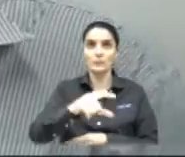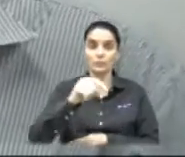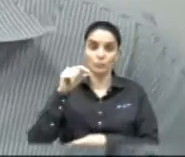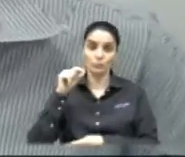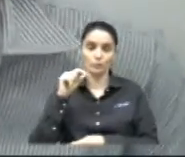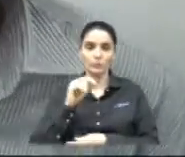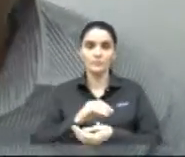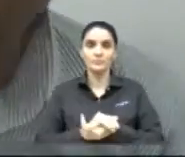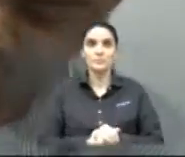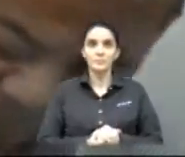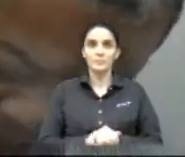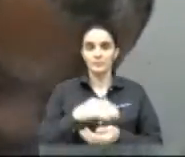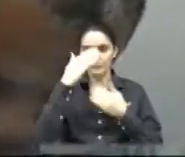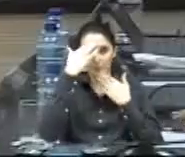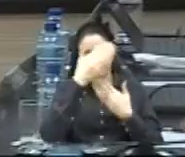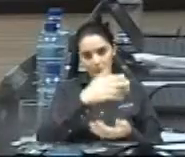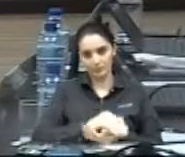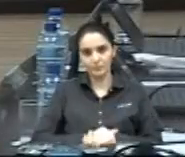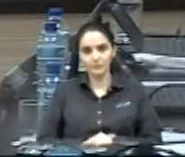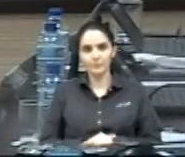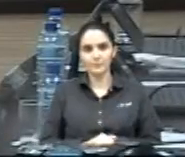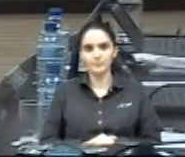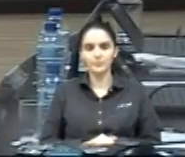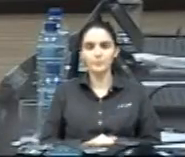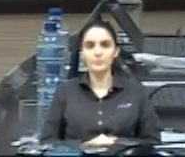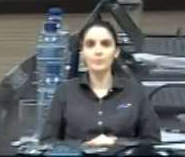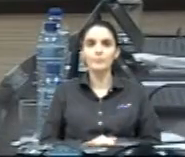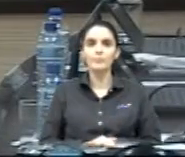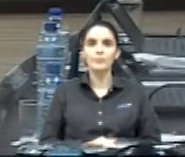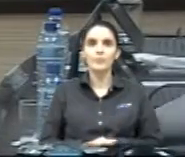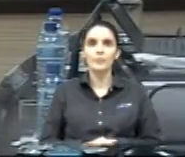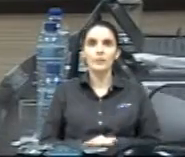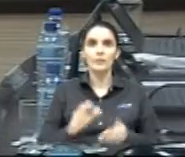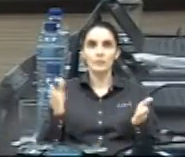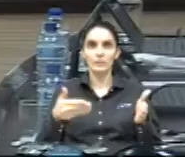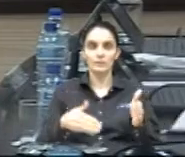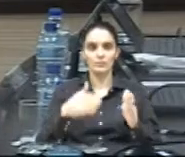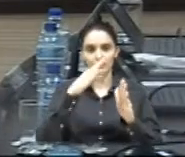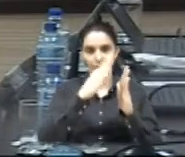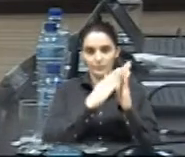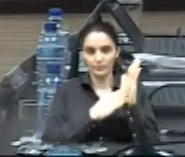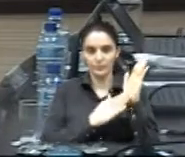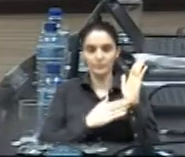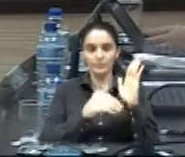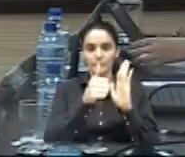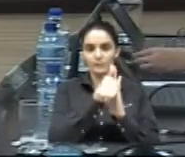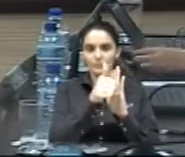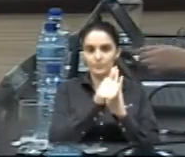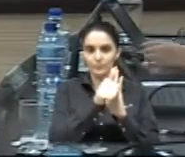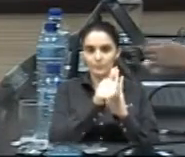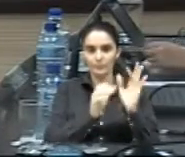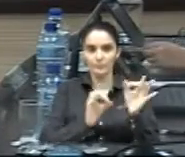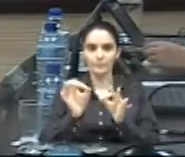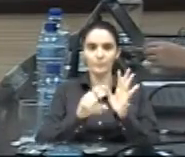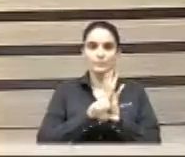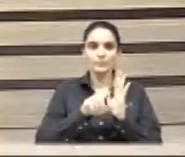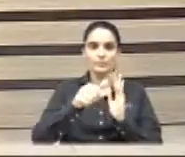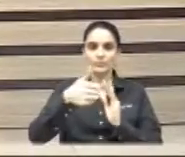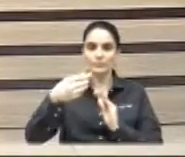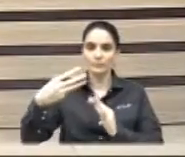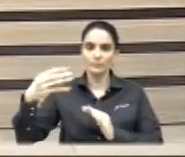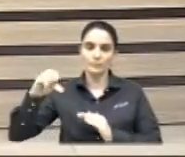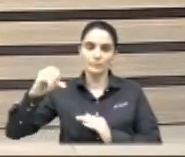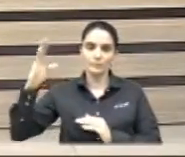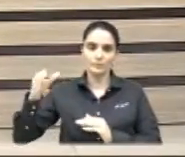questão do horto florestal. Obrigado. Senhores, vamos entrar na pauta agora. O item 1, projeto de lei número